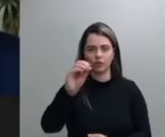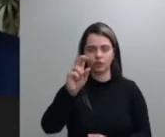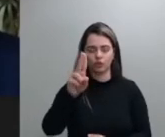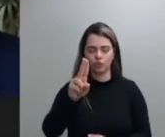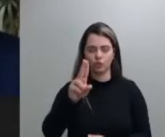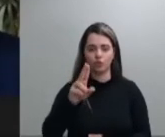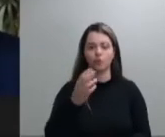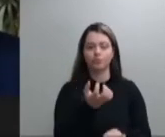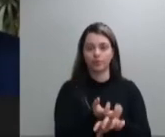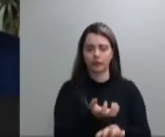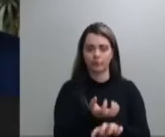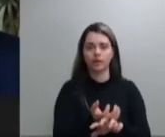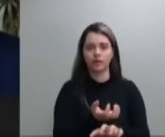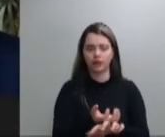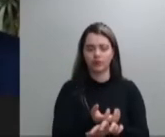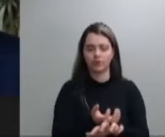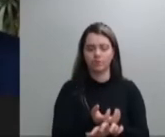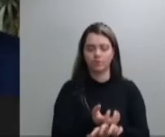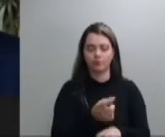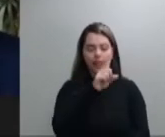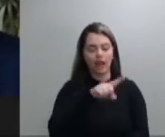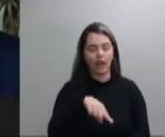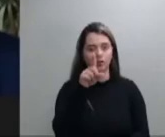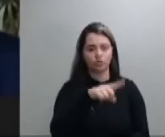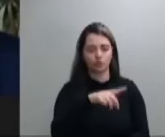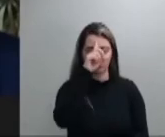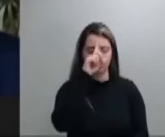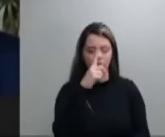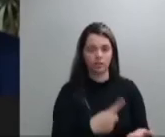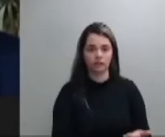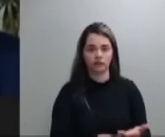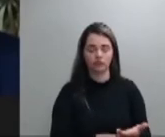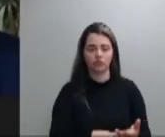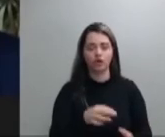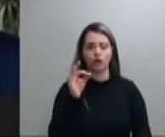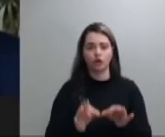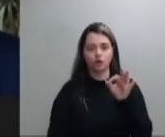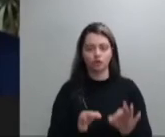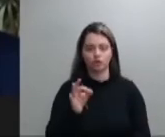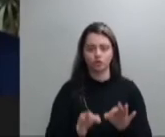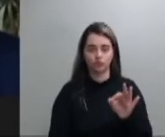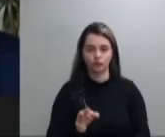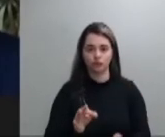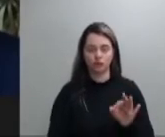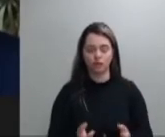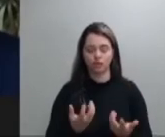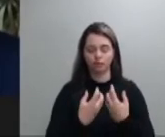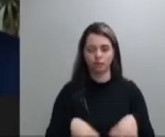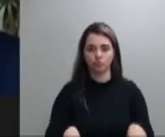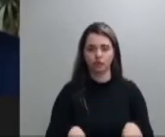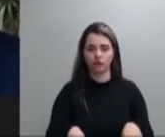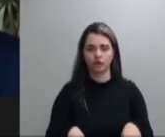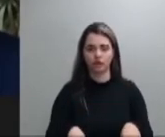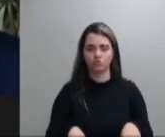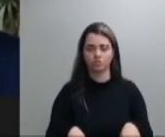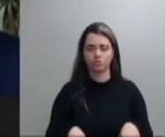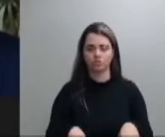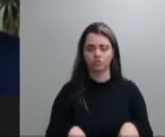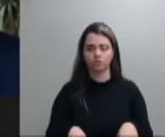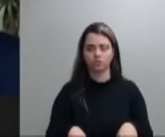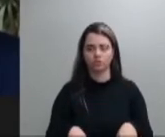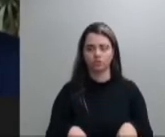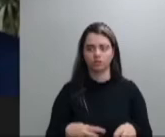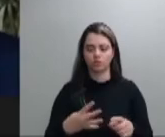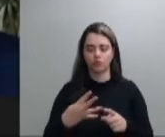consequência anulou a decisão proferida julgando prejudicado o agravo interno do Tomás então o